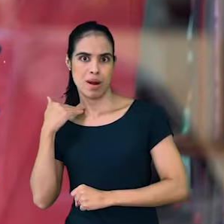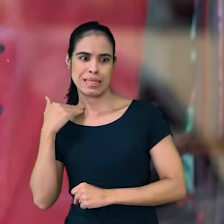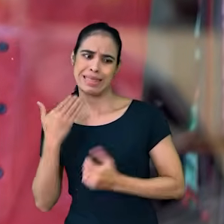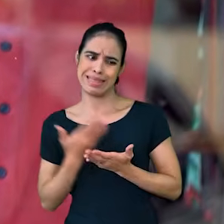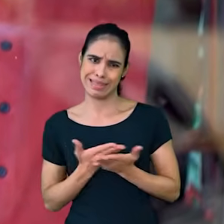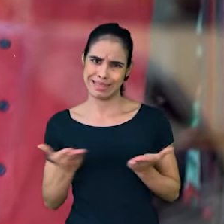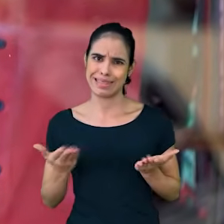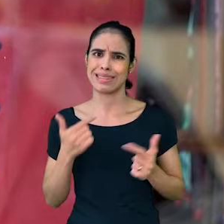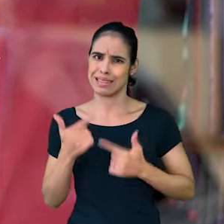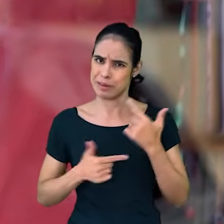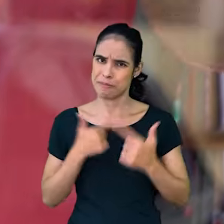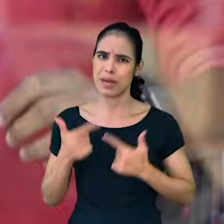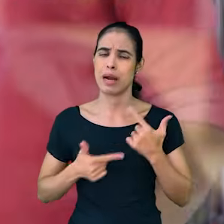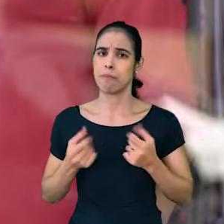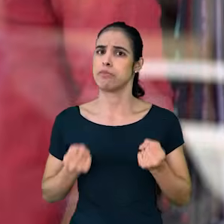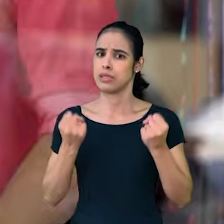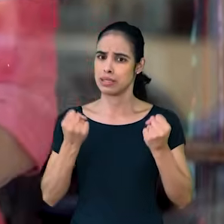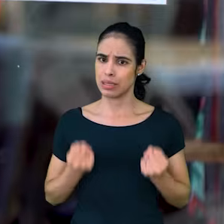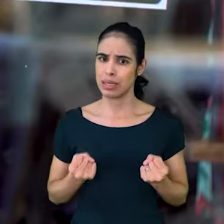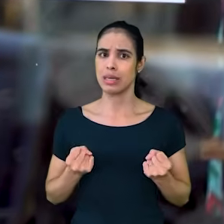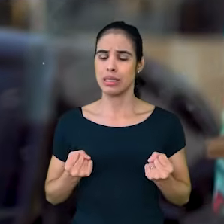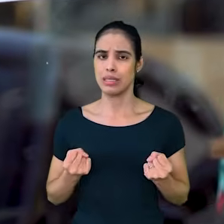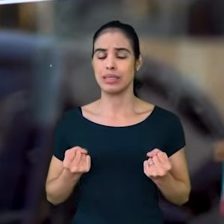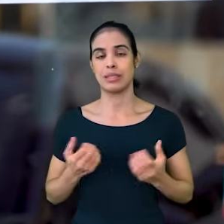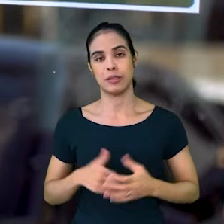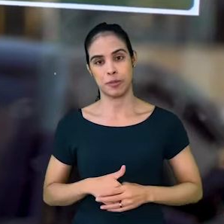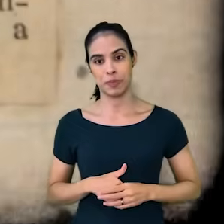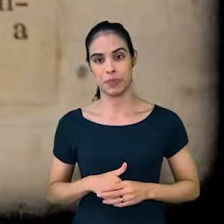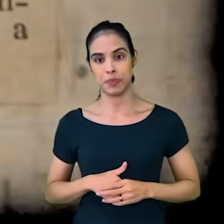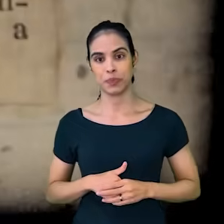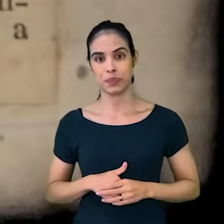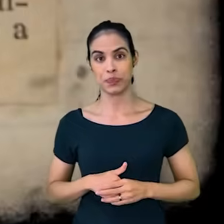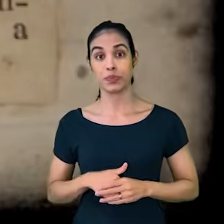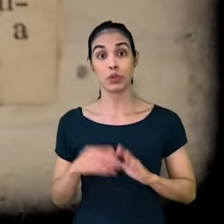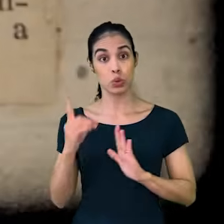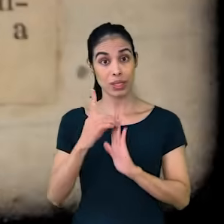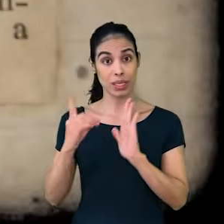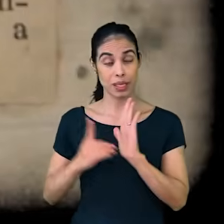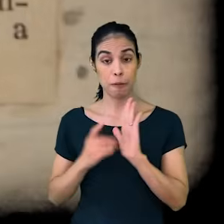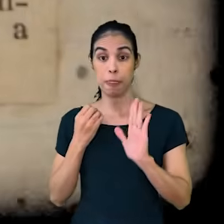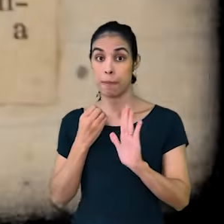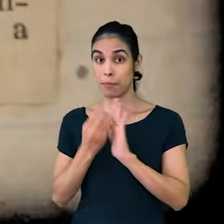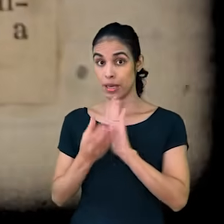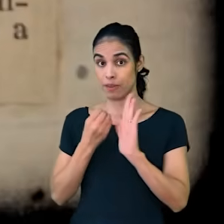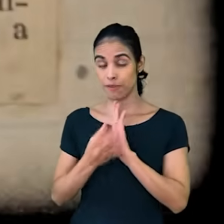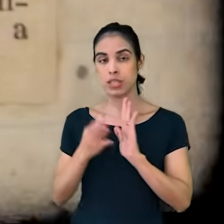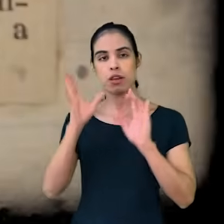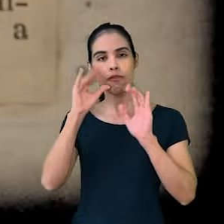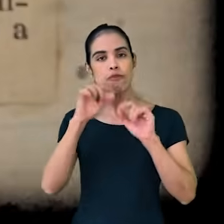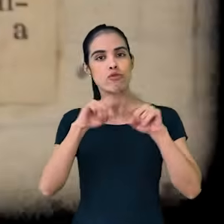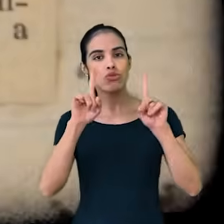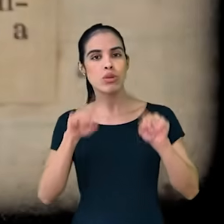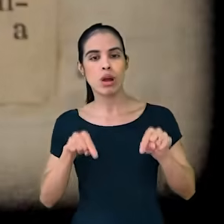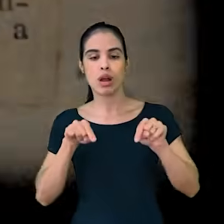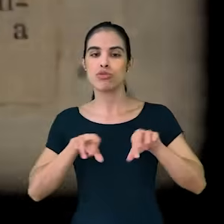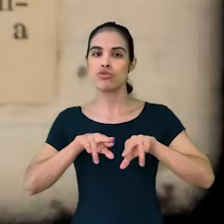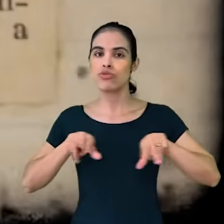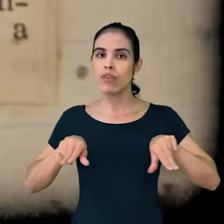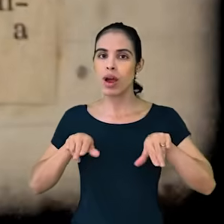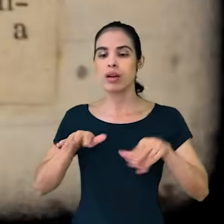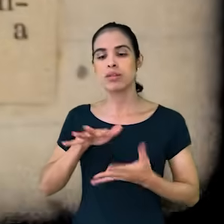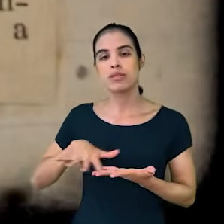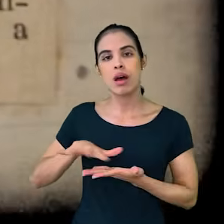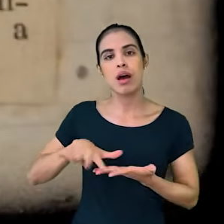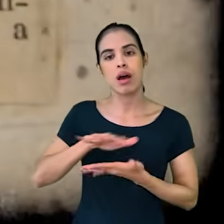atividades bastante estressantes, que exigem muito, né, do trabalhador. O decreto beneficiava também empregados de todas